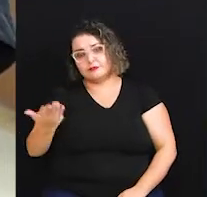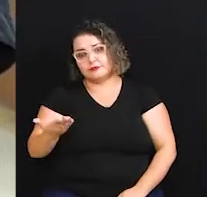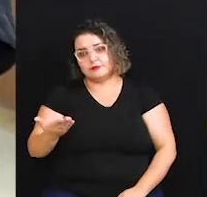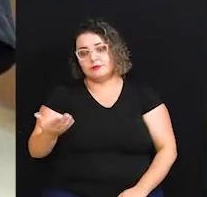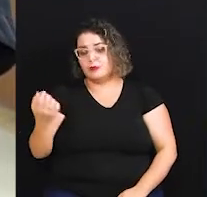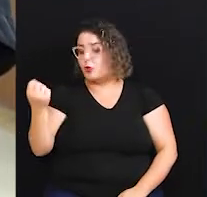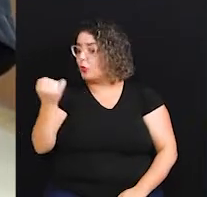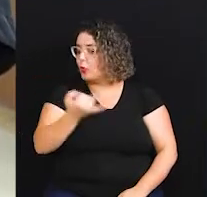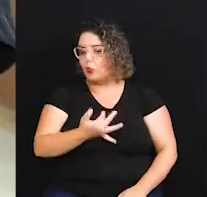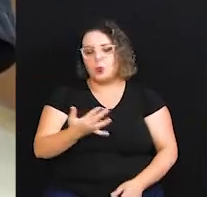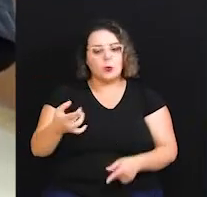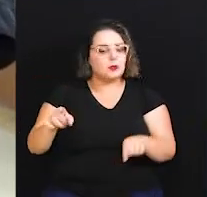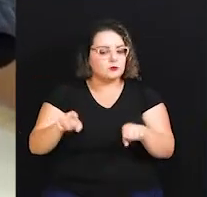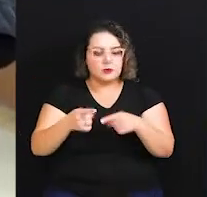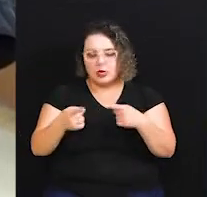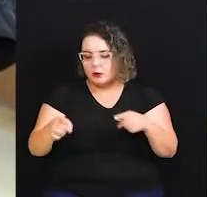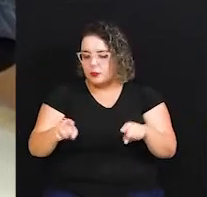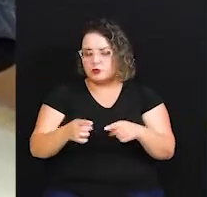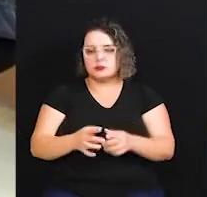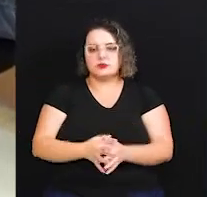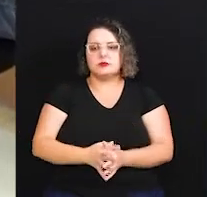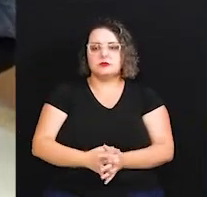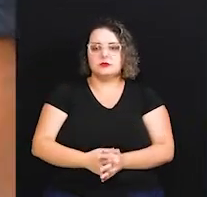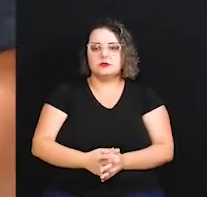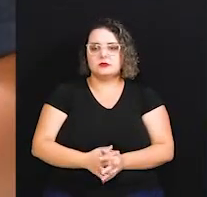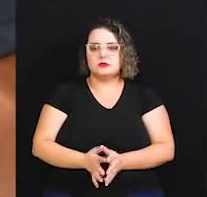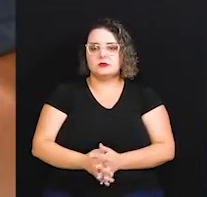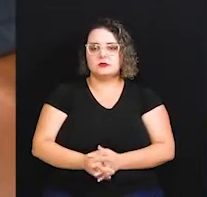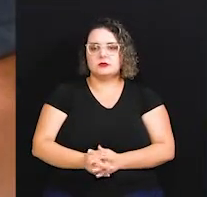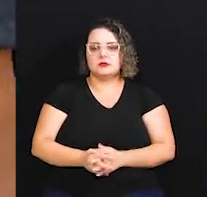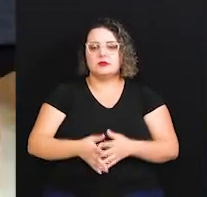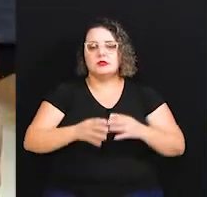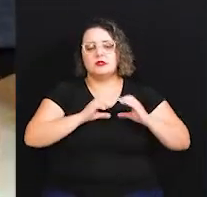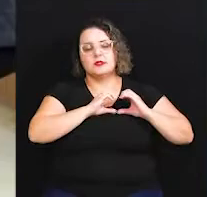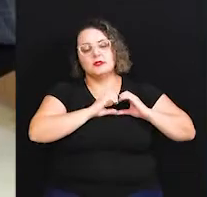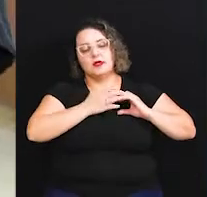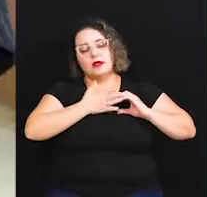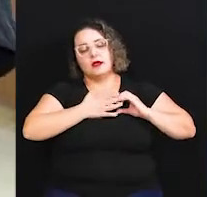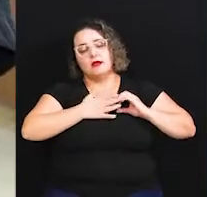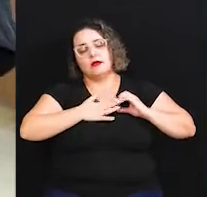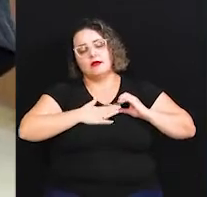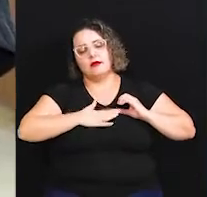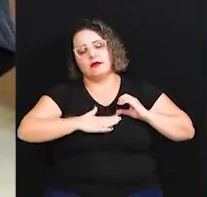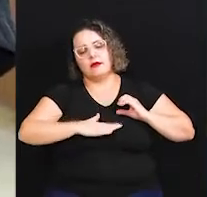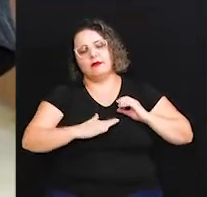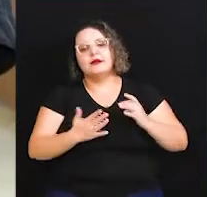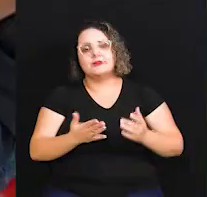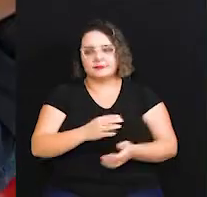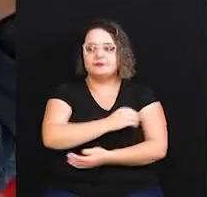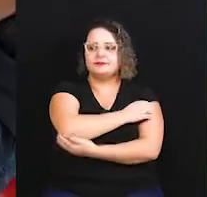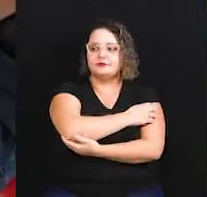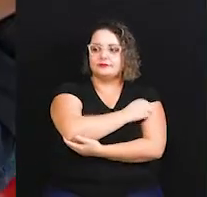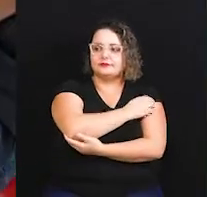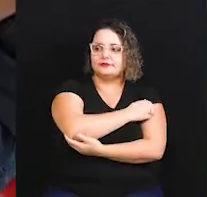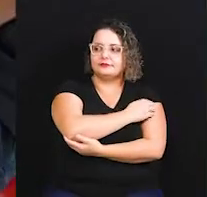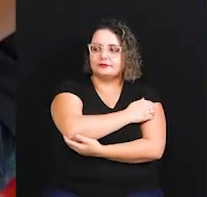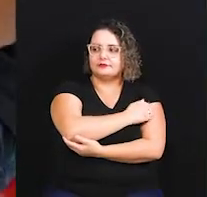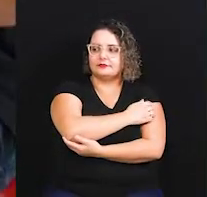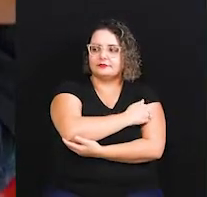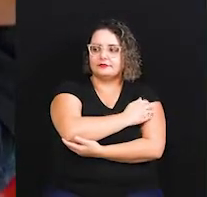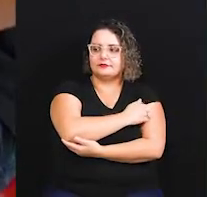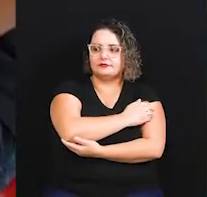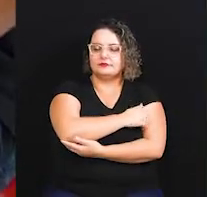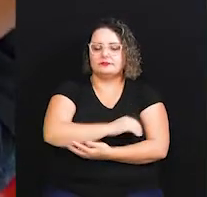disso, quanto a música também acalma o coração, né? Então,